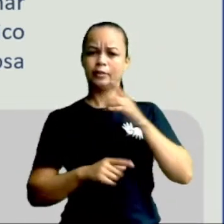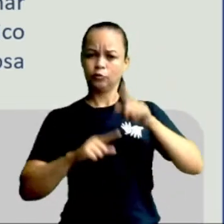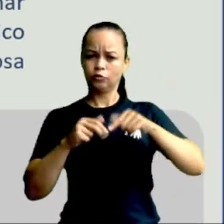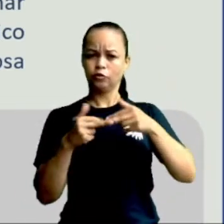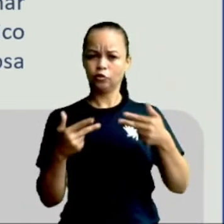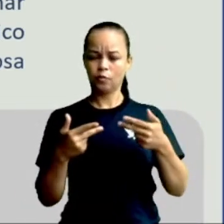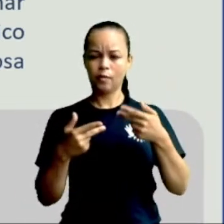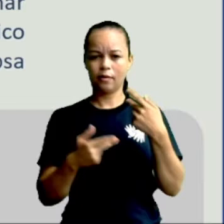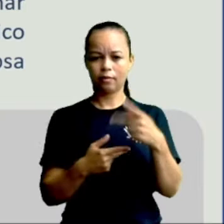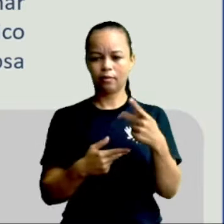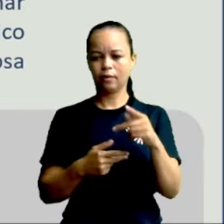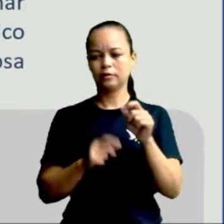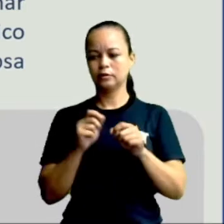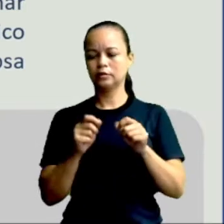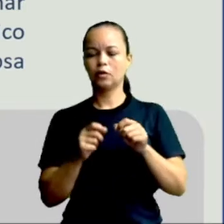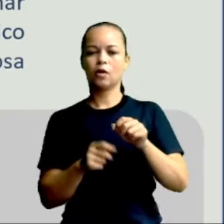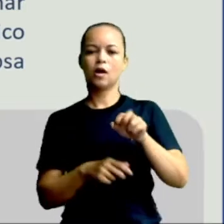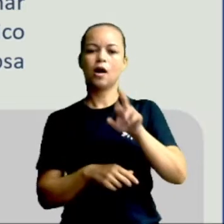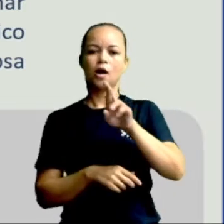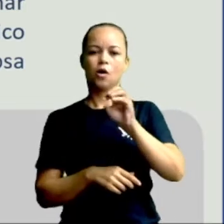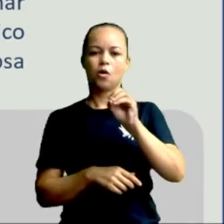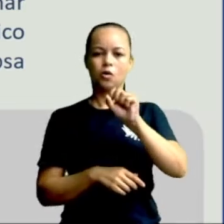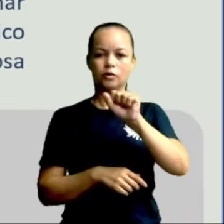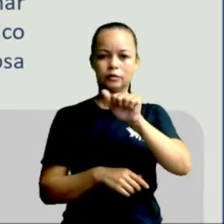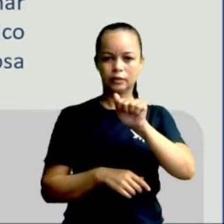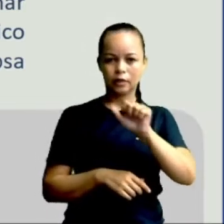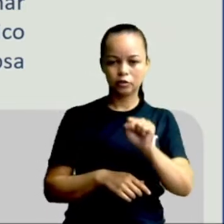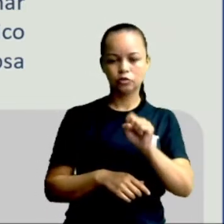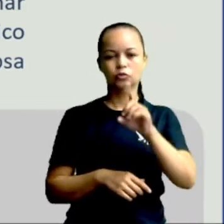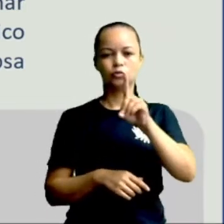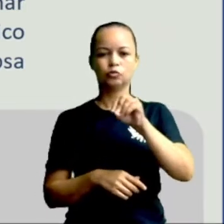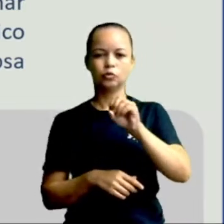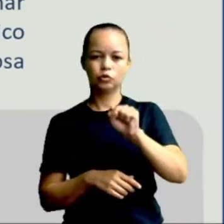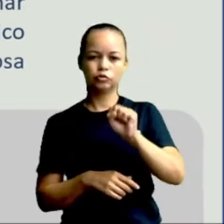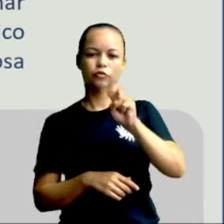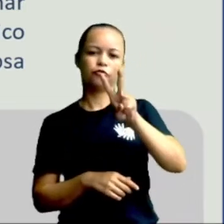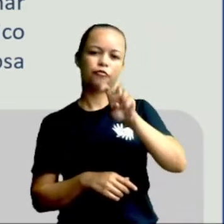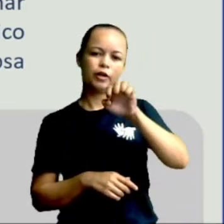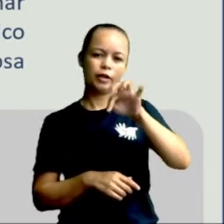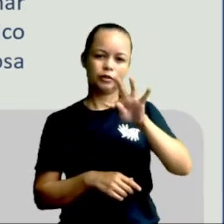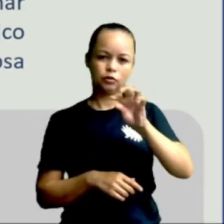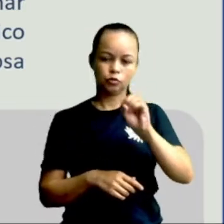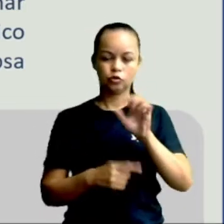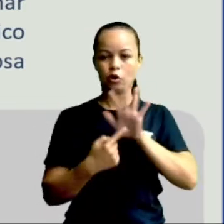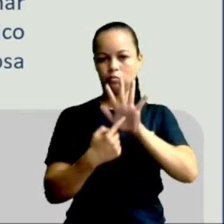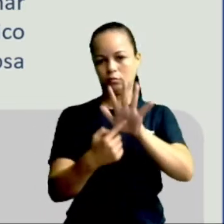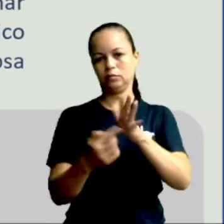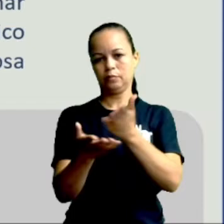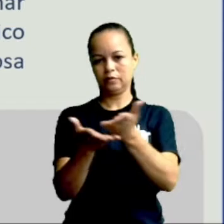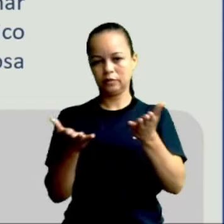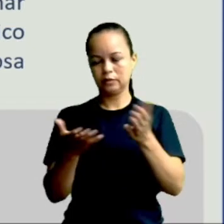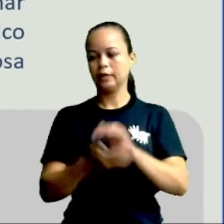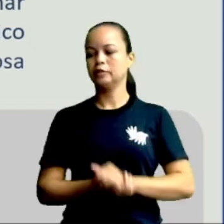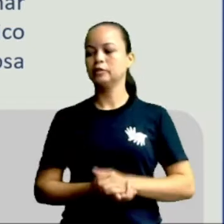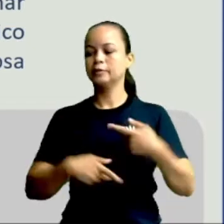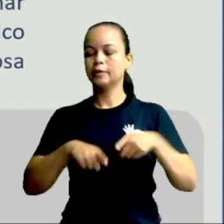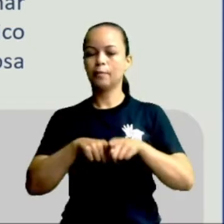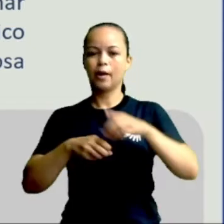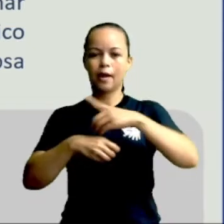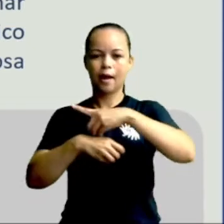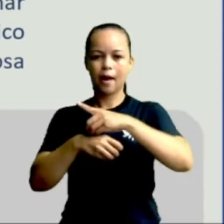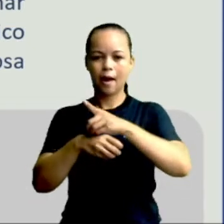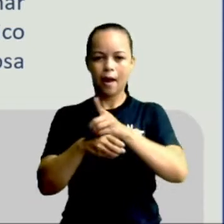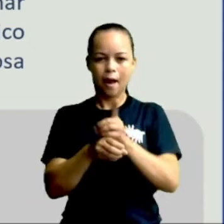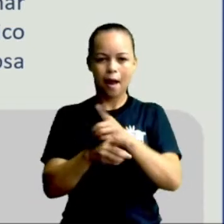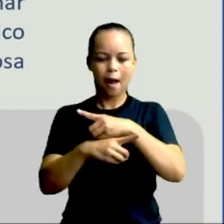de localização são a rosa dos ventos, que foi que eu mostrei para vocês agora no outro slide, tá? A bússola e o